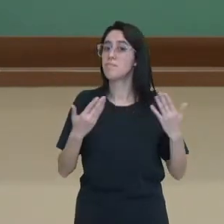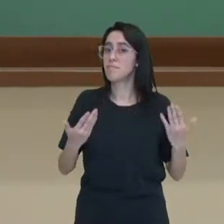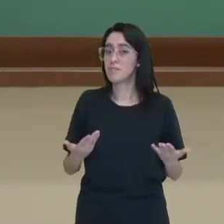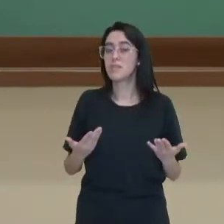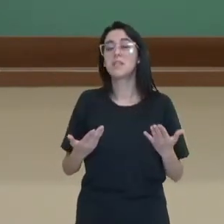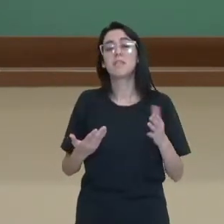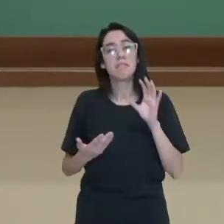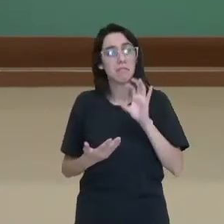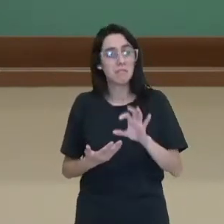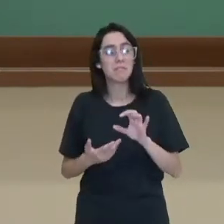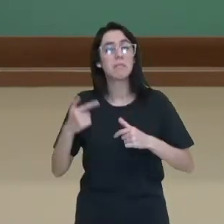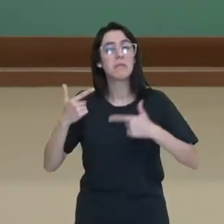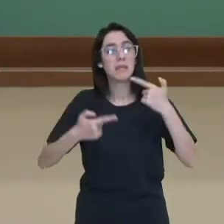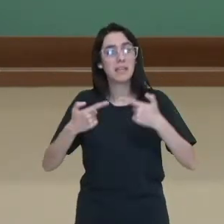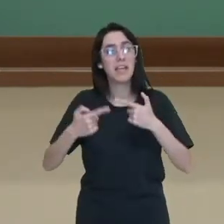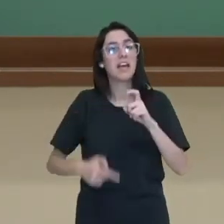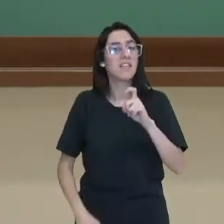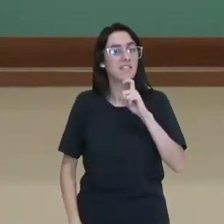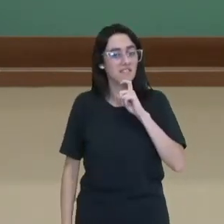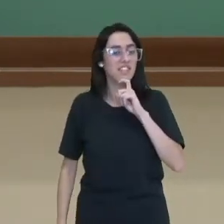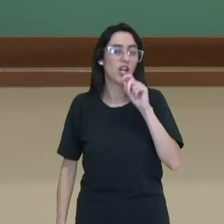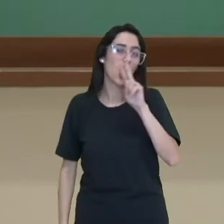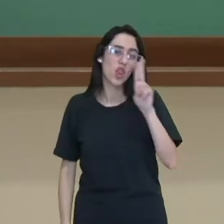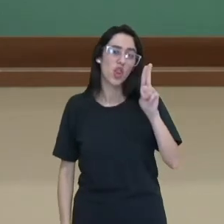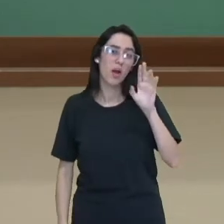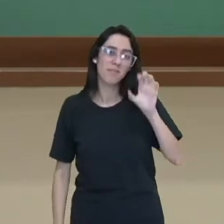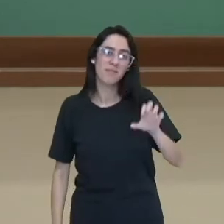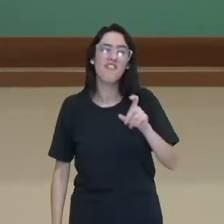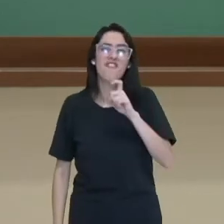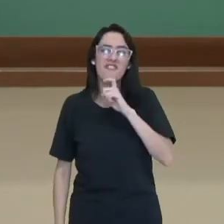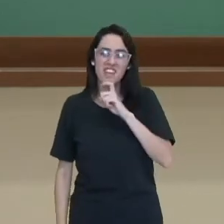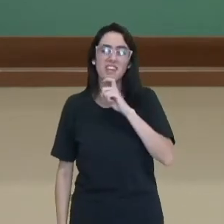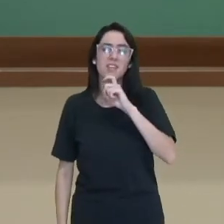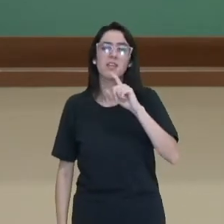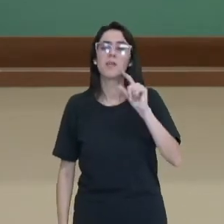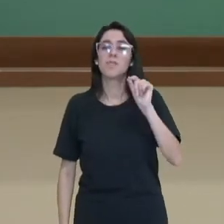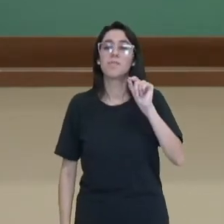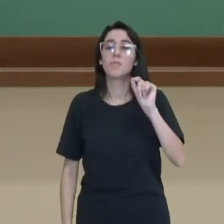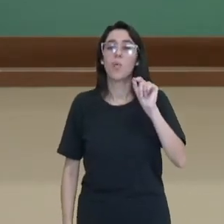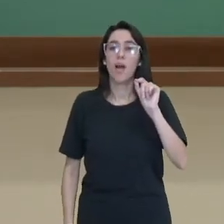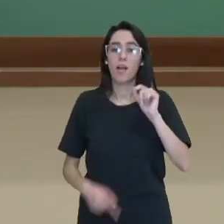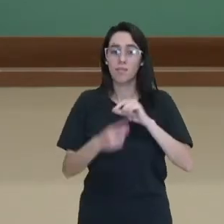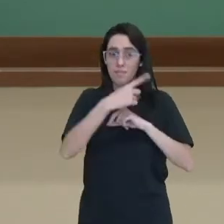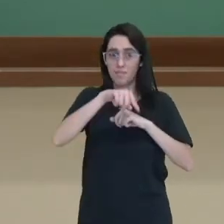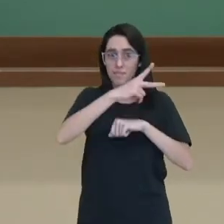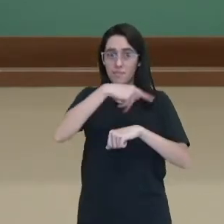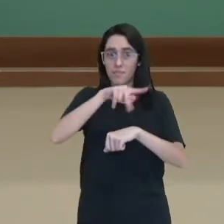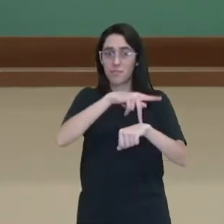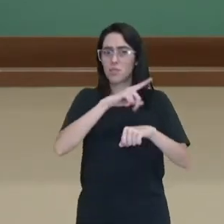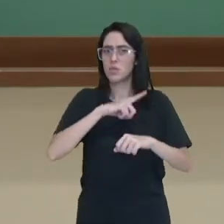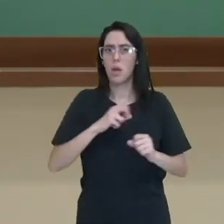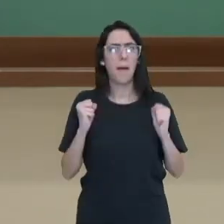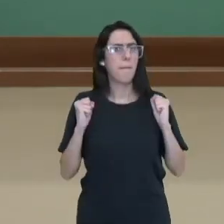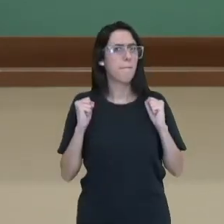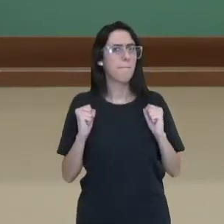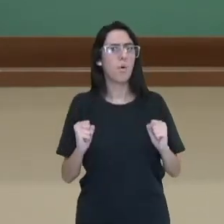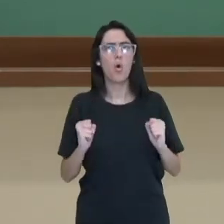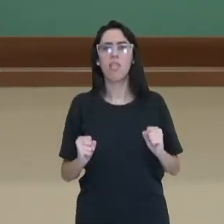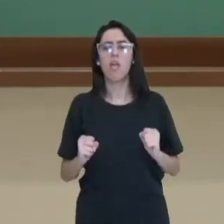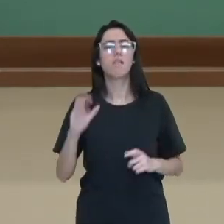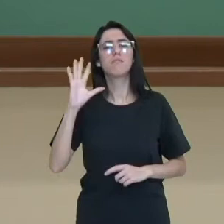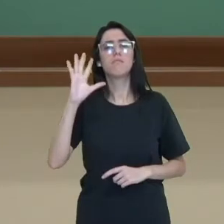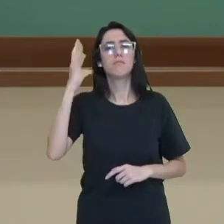Guerra Fria fica chamada de Guerra Fria. Os países envolvidos tinham tanto poder de destruição que, na verdade,